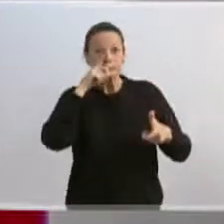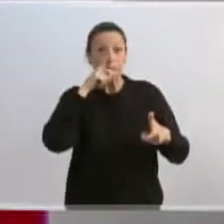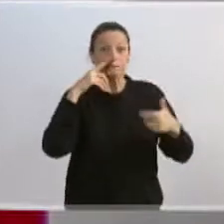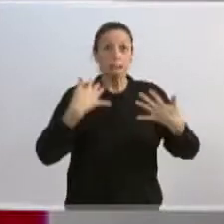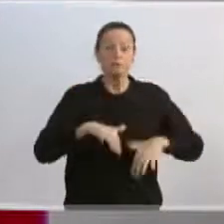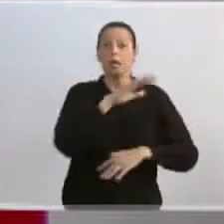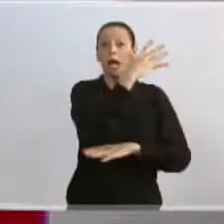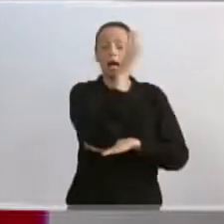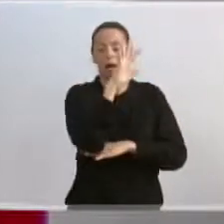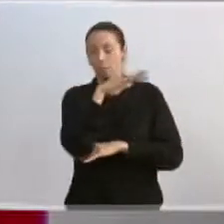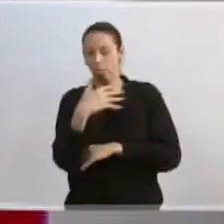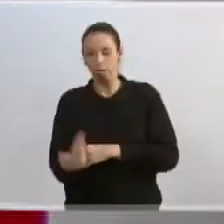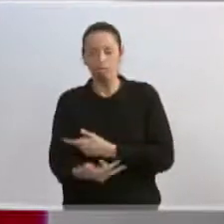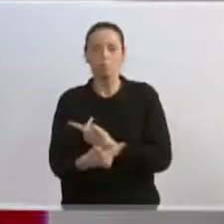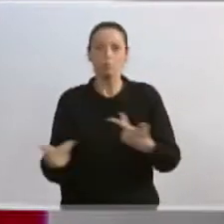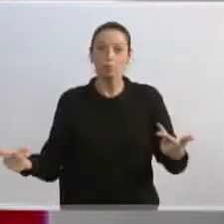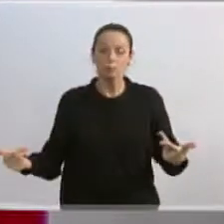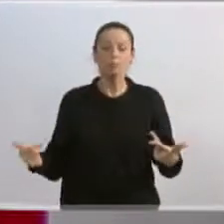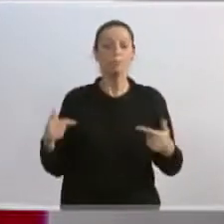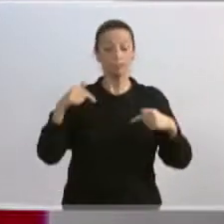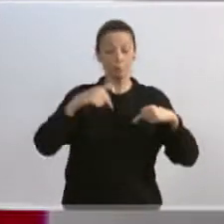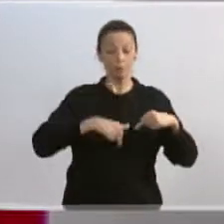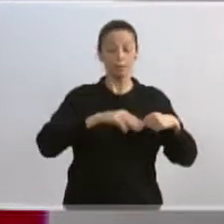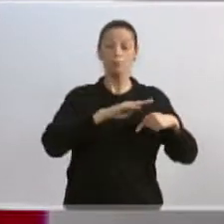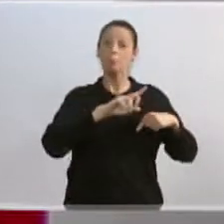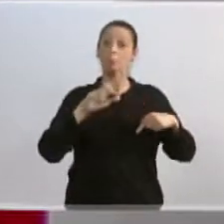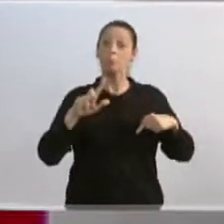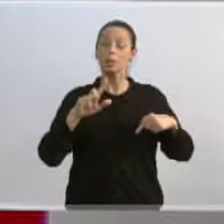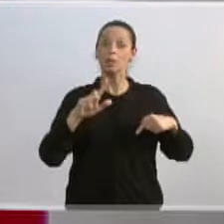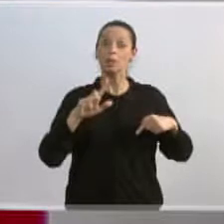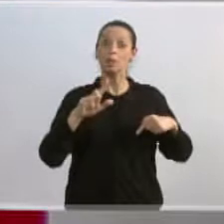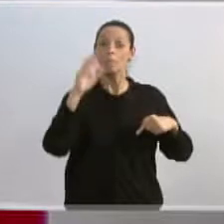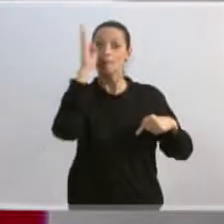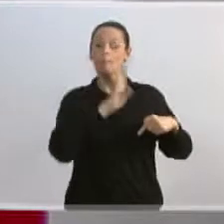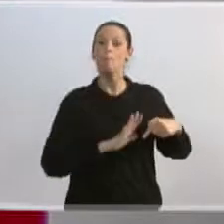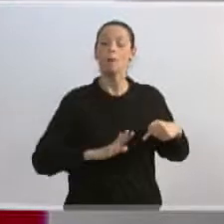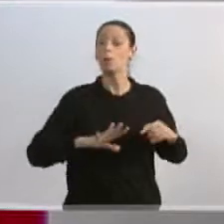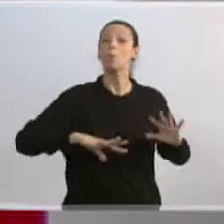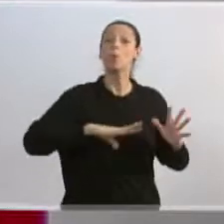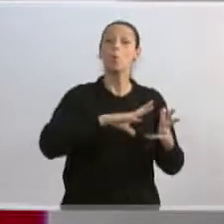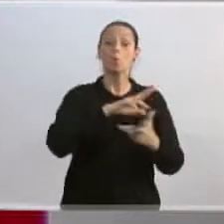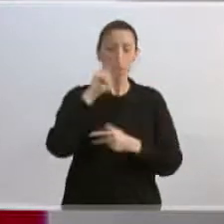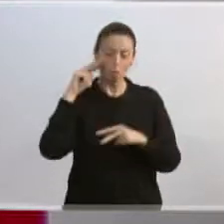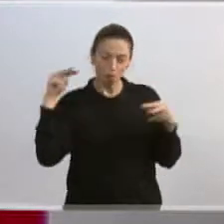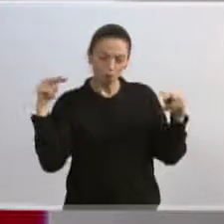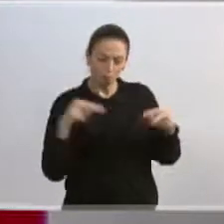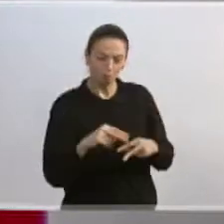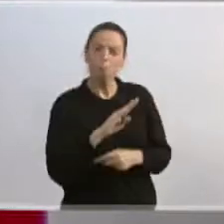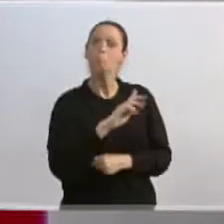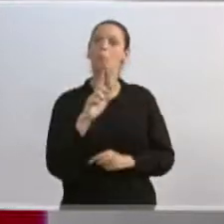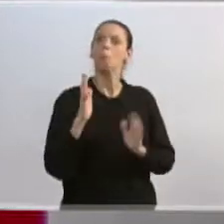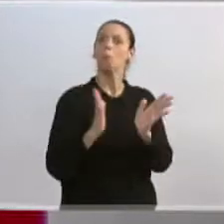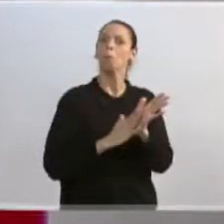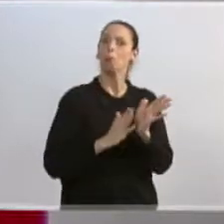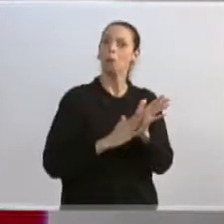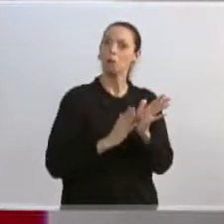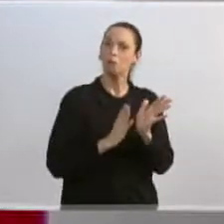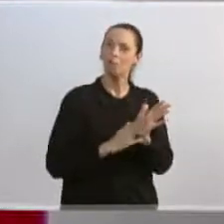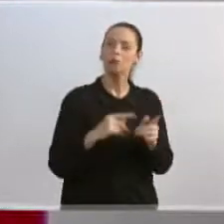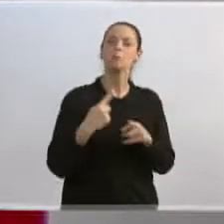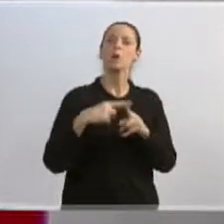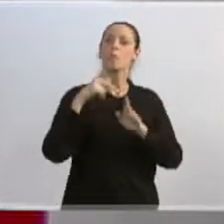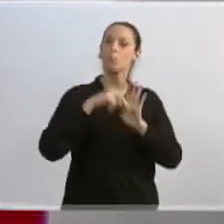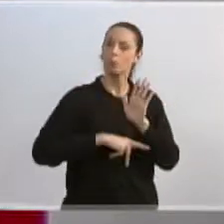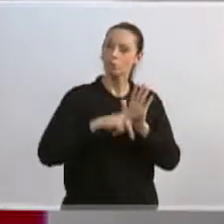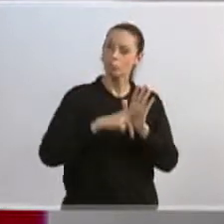foi a vez de blumenau foi eleito um dos melhores do mundo para redução de riscos e desastres isso vem